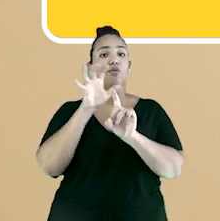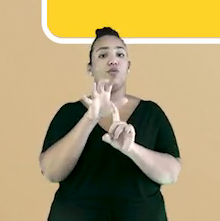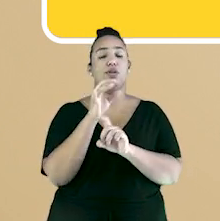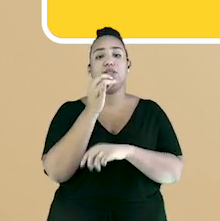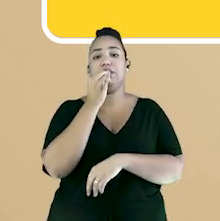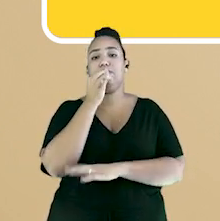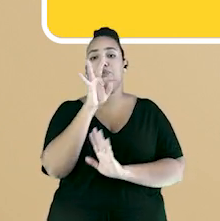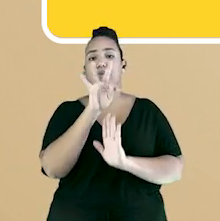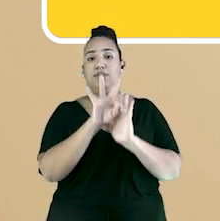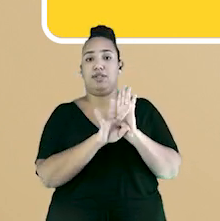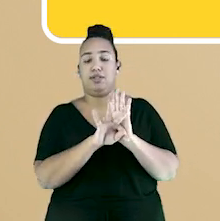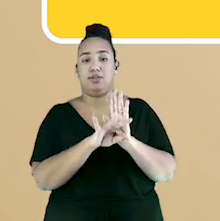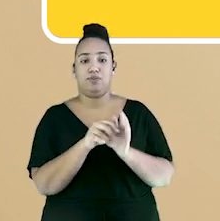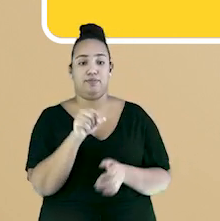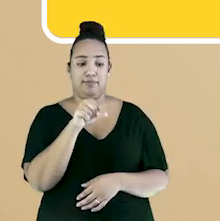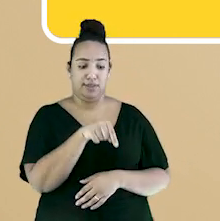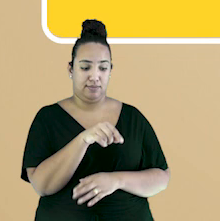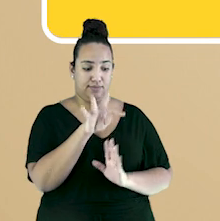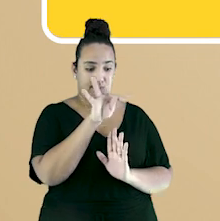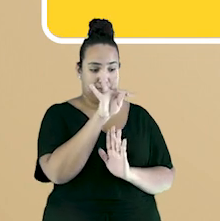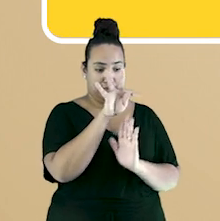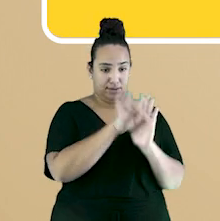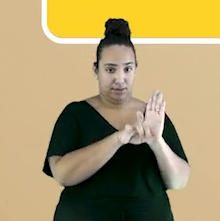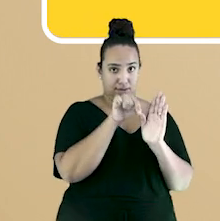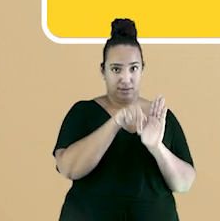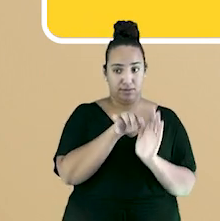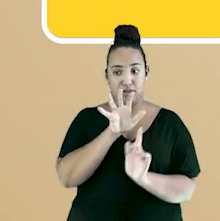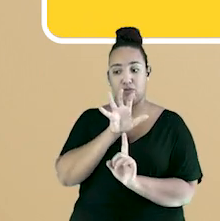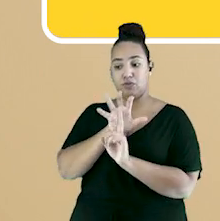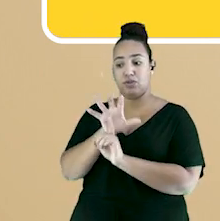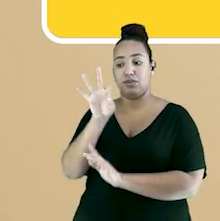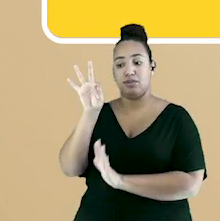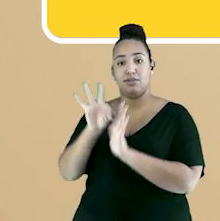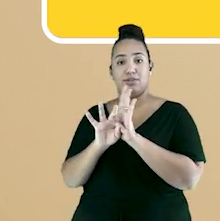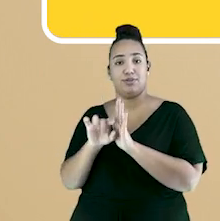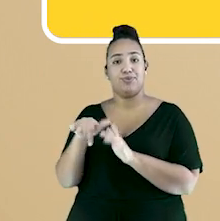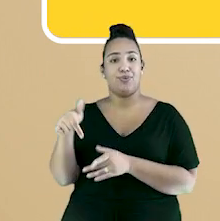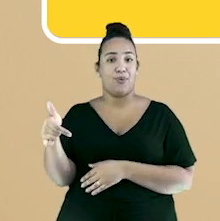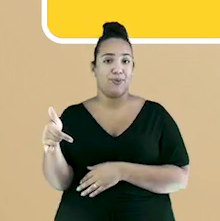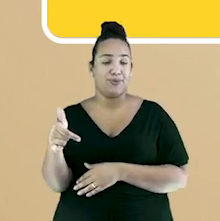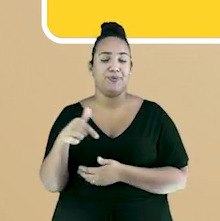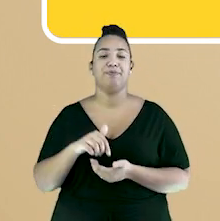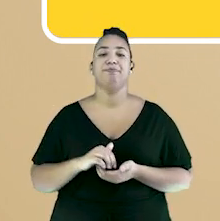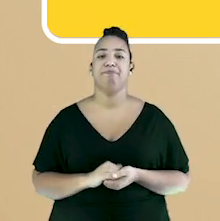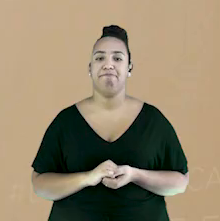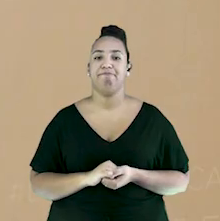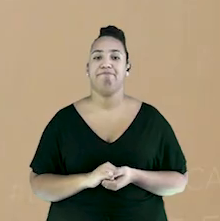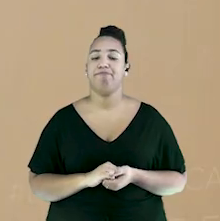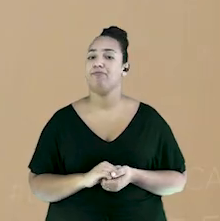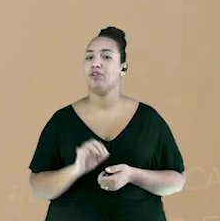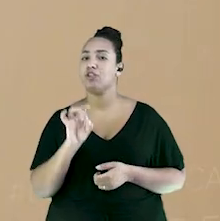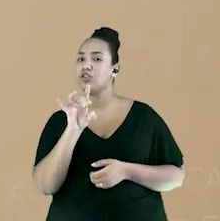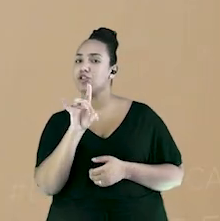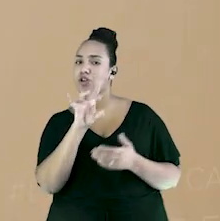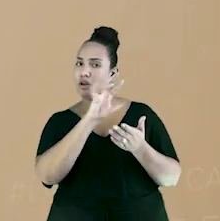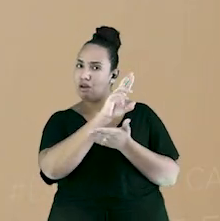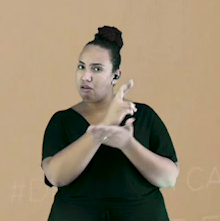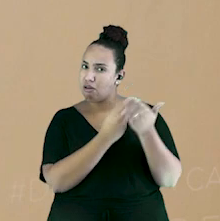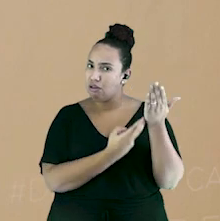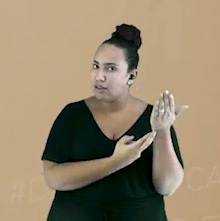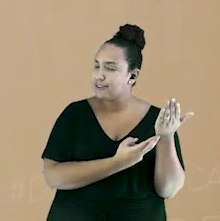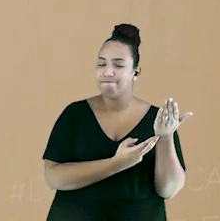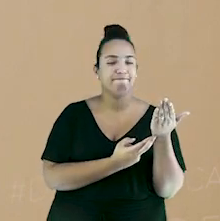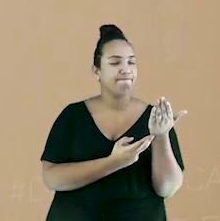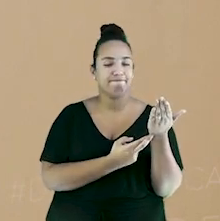e à relação entre os textos. Ou seja, é a forma como um texto pode influenciar na escrita de outro texto. E ela não